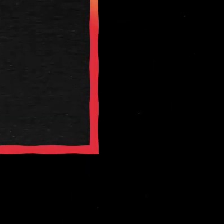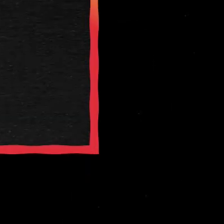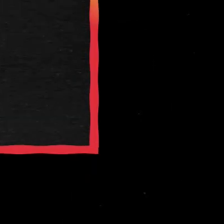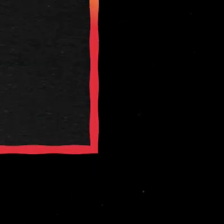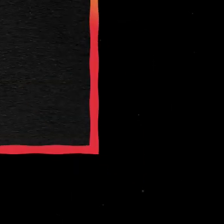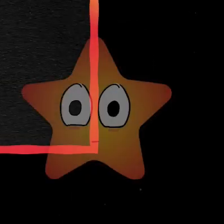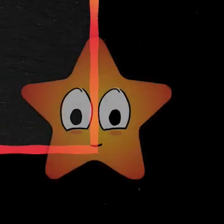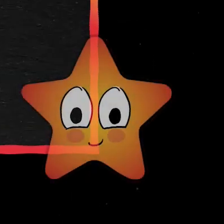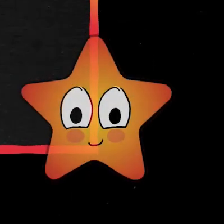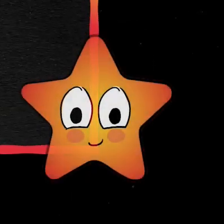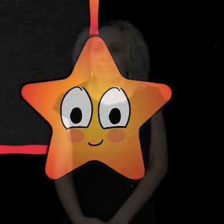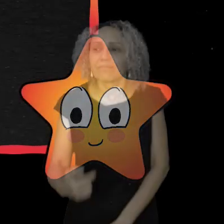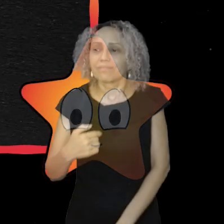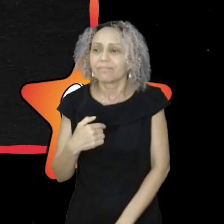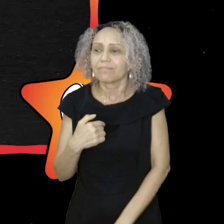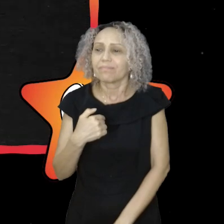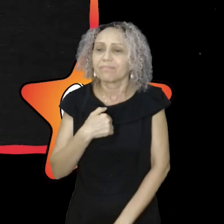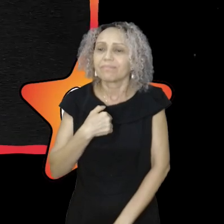Eu amei.